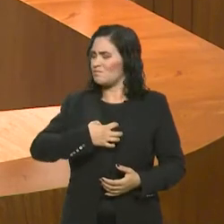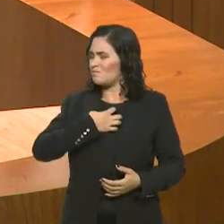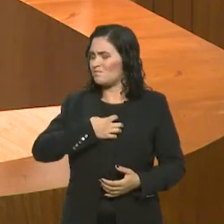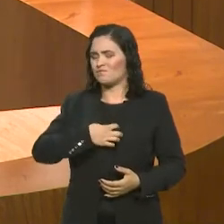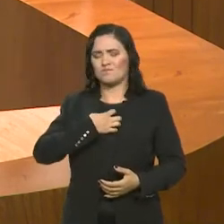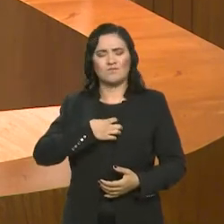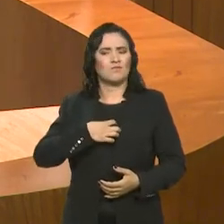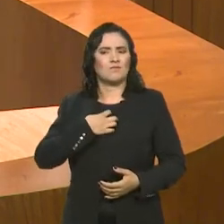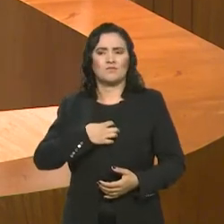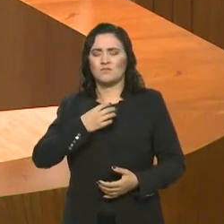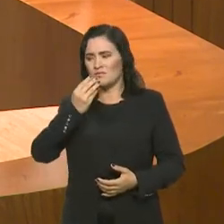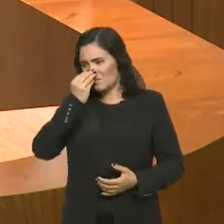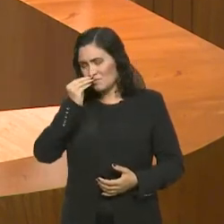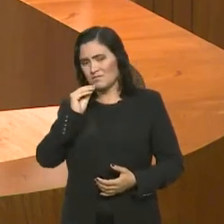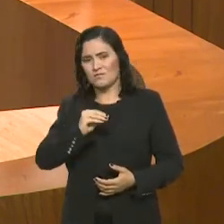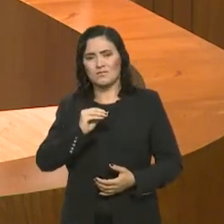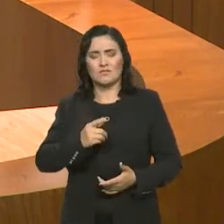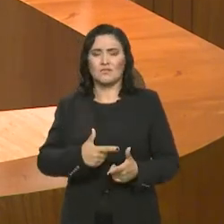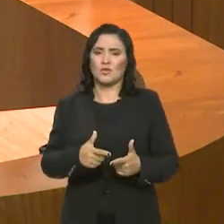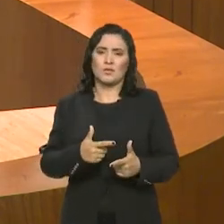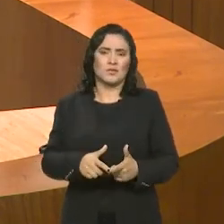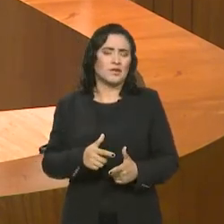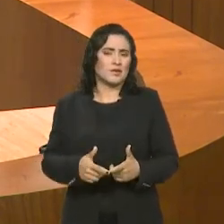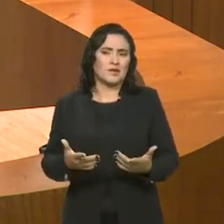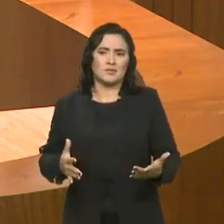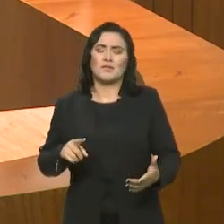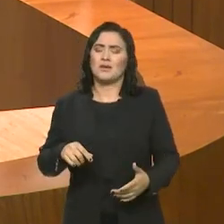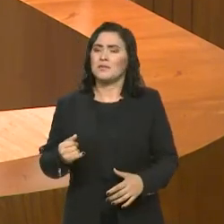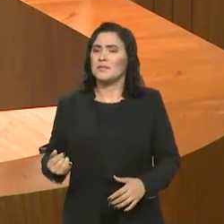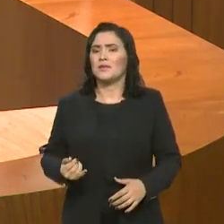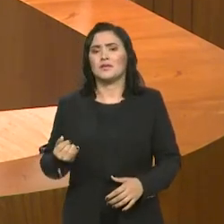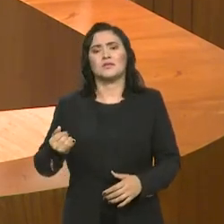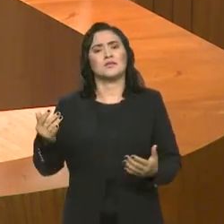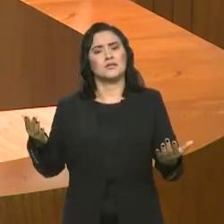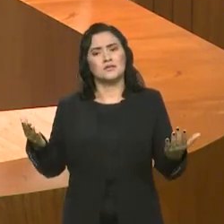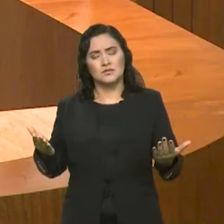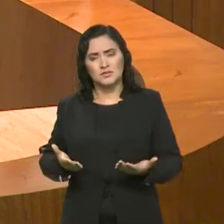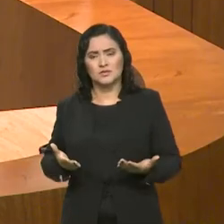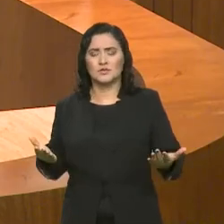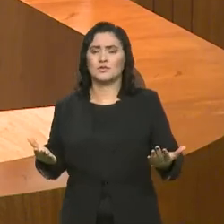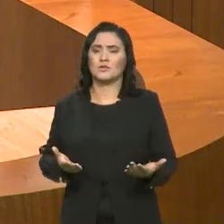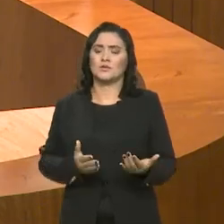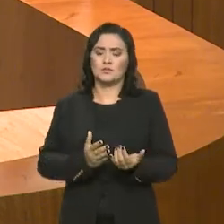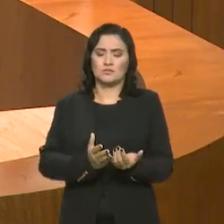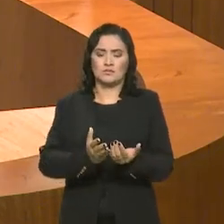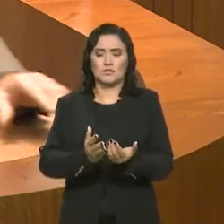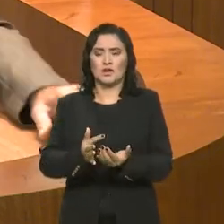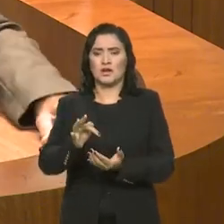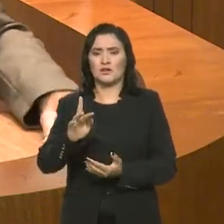descaso dessa travessia indispensável hoje aos nossos dias do ferry boat. Muito obrigado a todos.